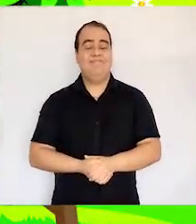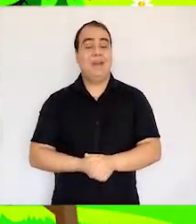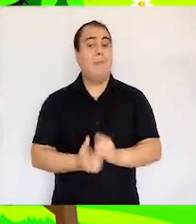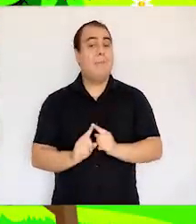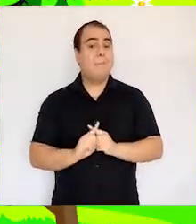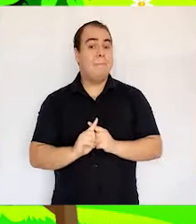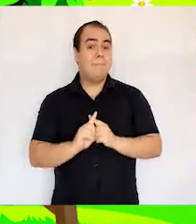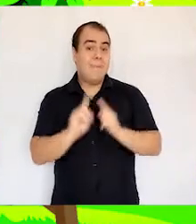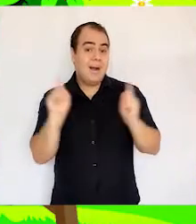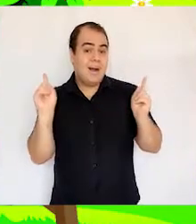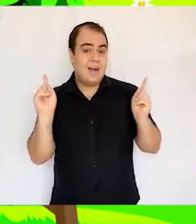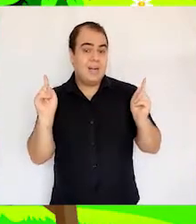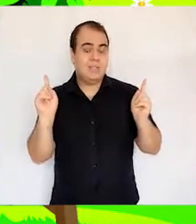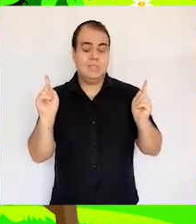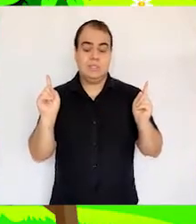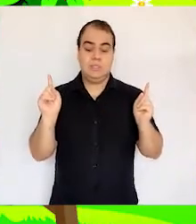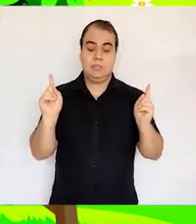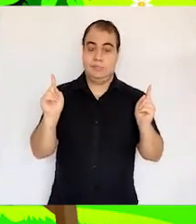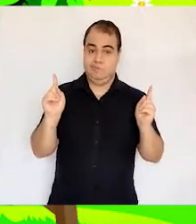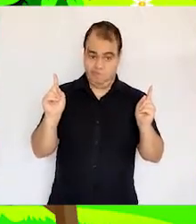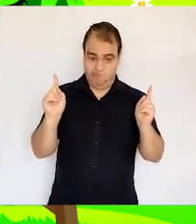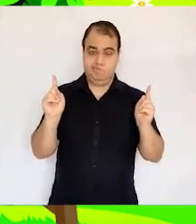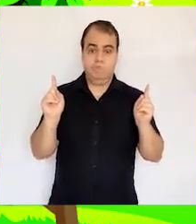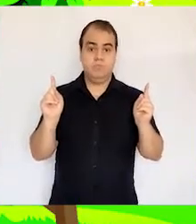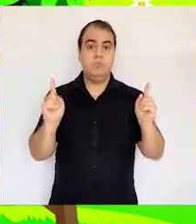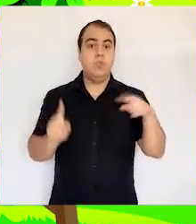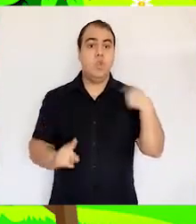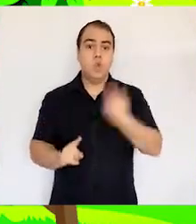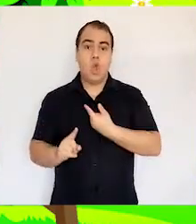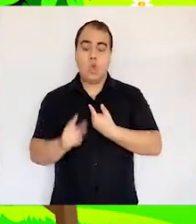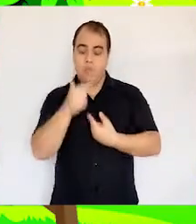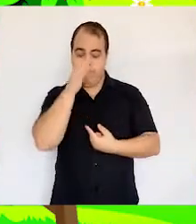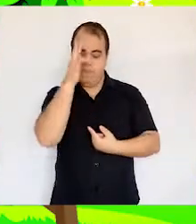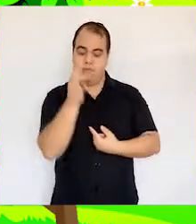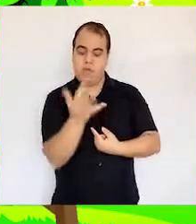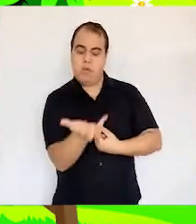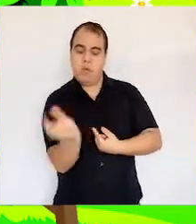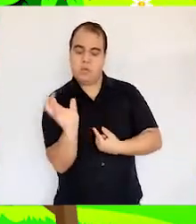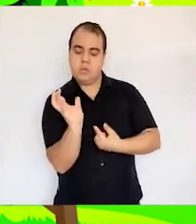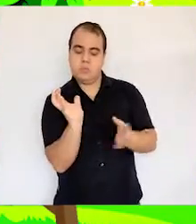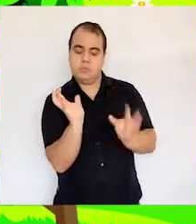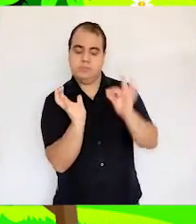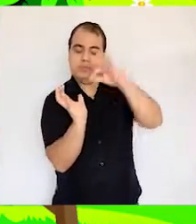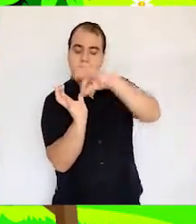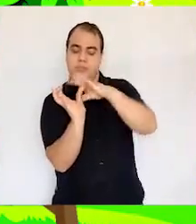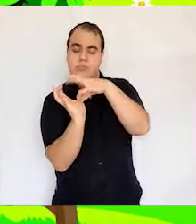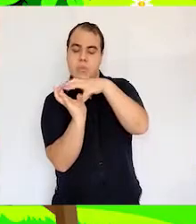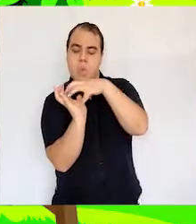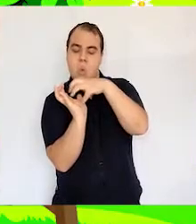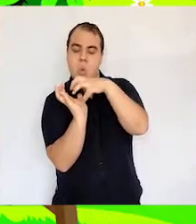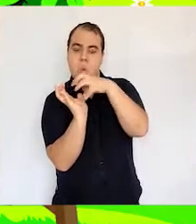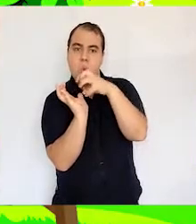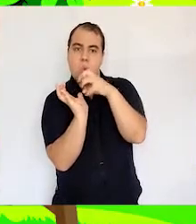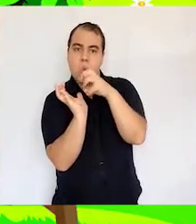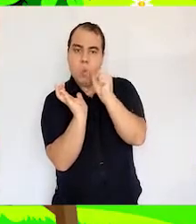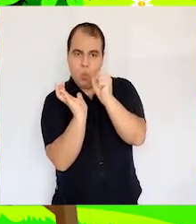Só que... Quando pousamos em uma flor para sugar todo o